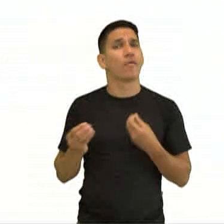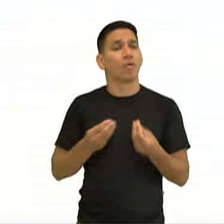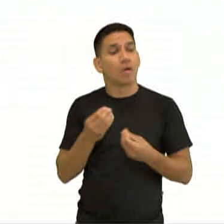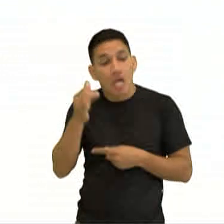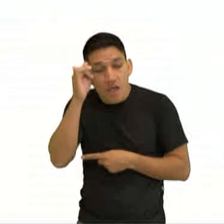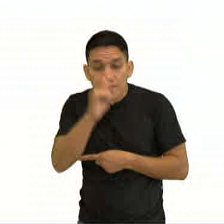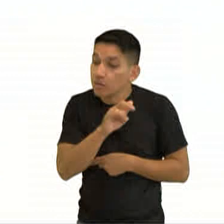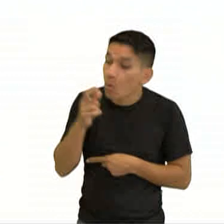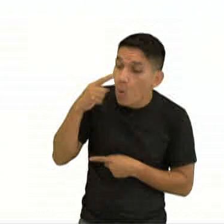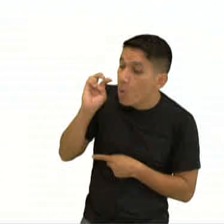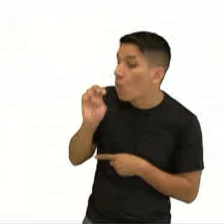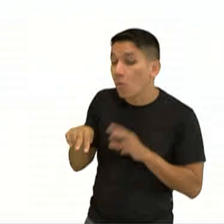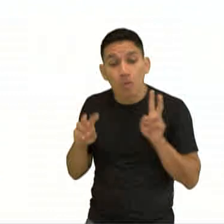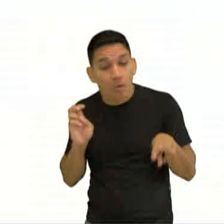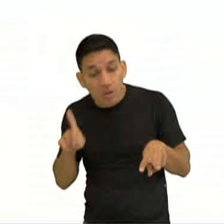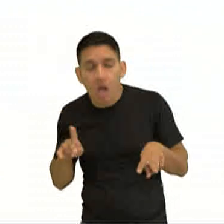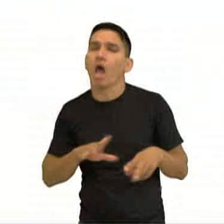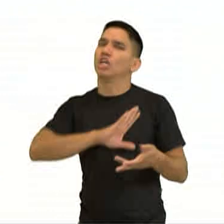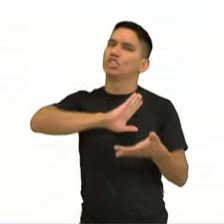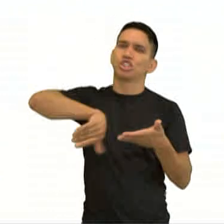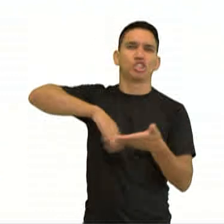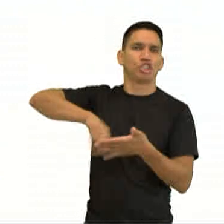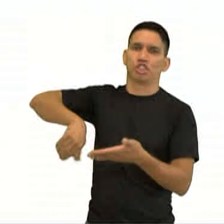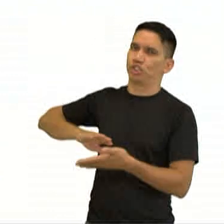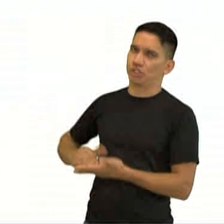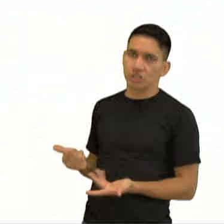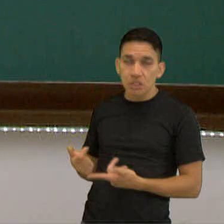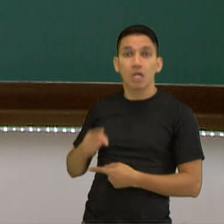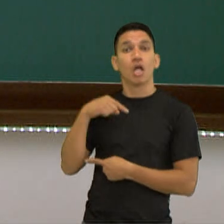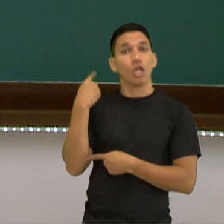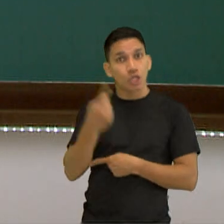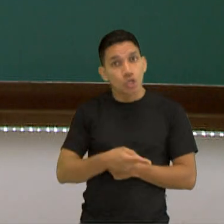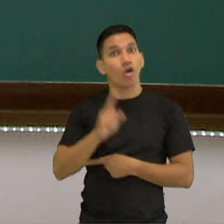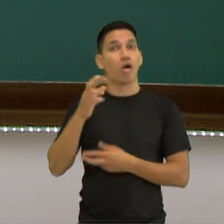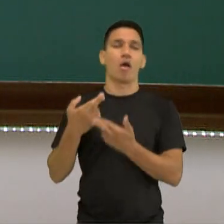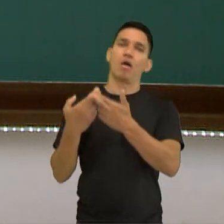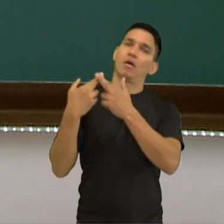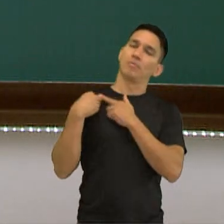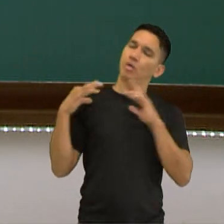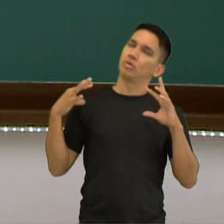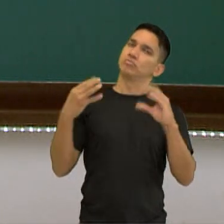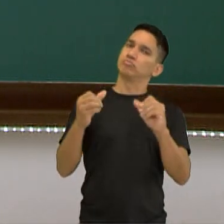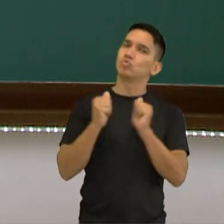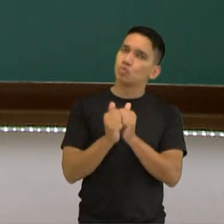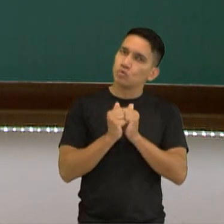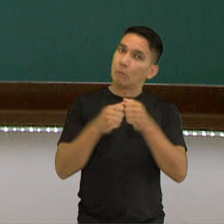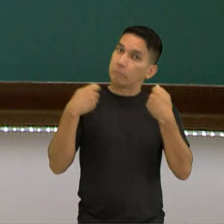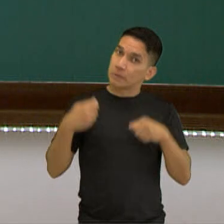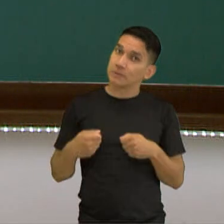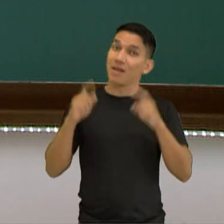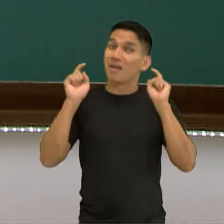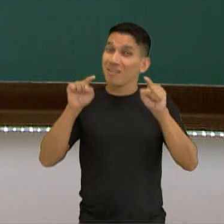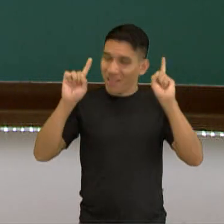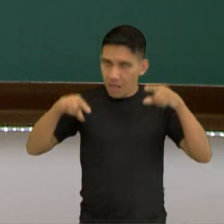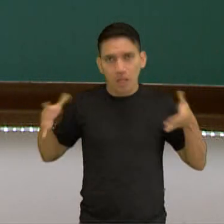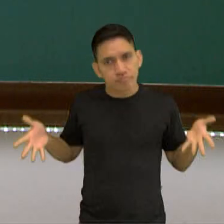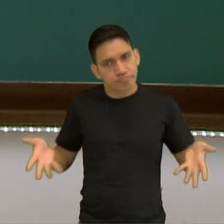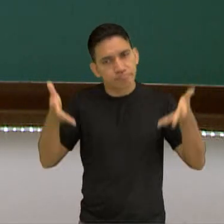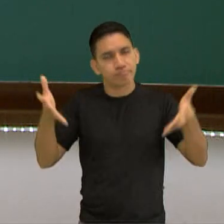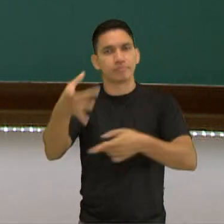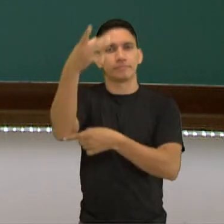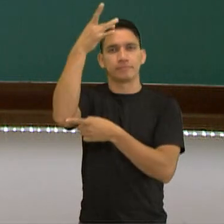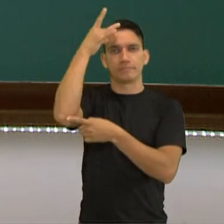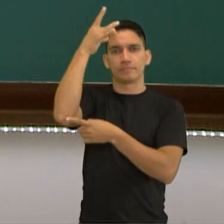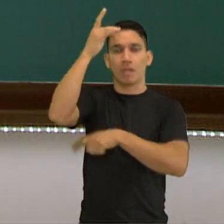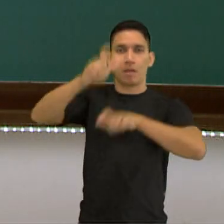água parada. Combater a dengue é um dever seu, meu, de todos. Aqui são algumas campanhas para conscientizar